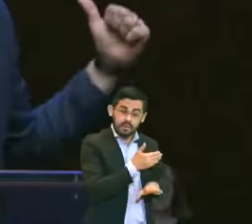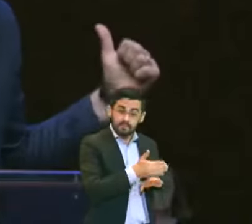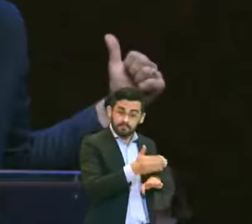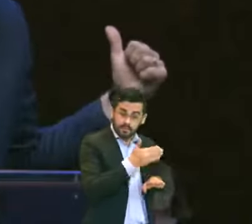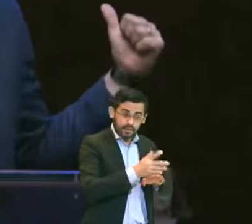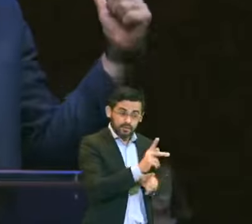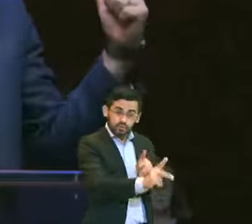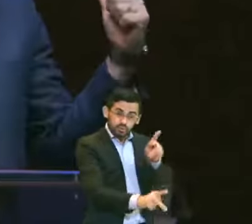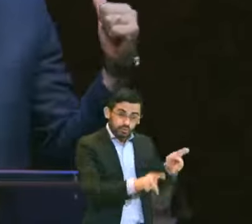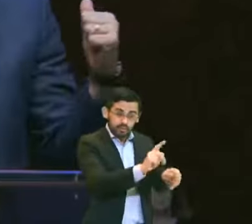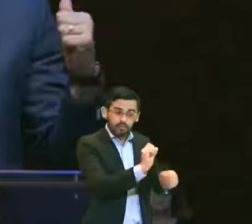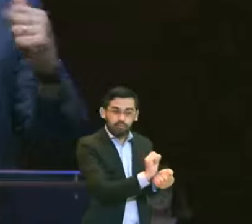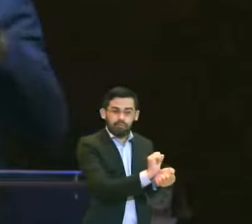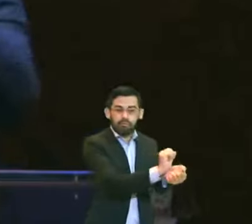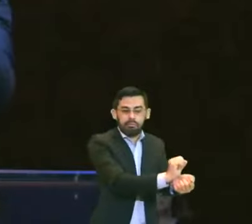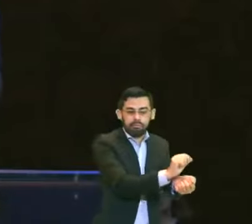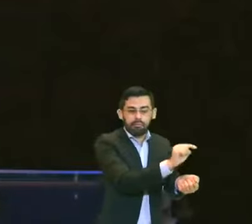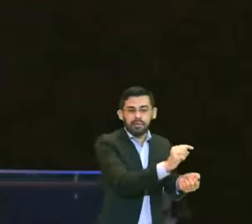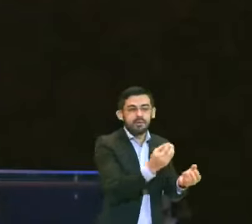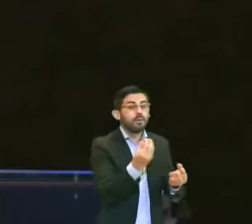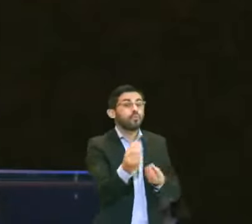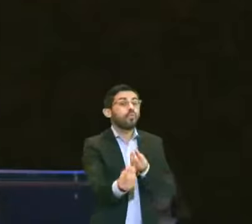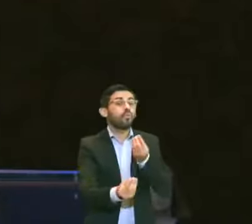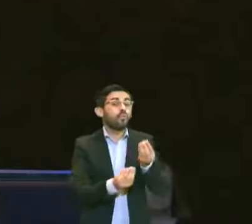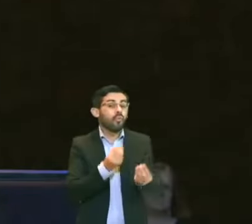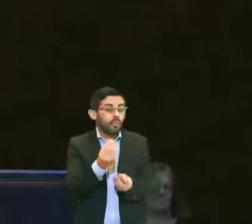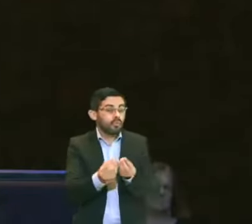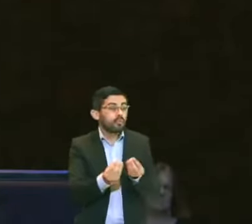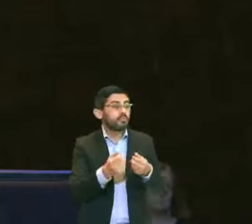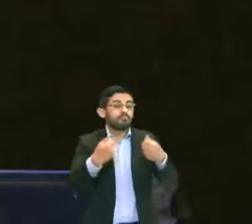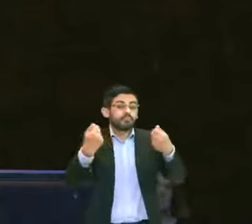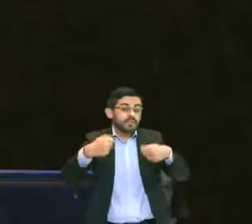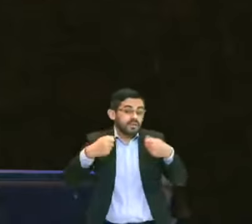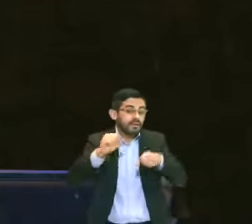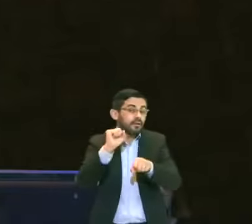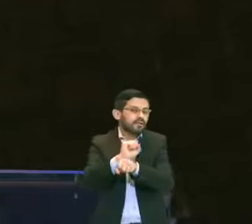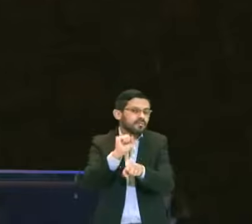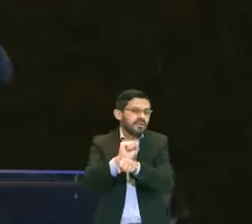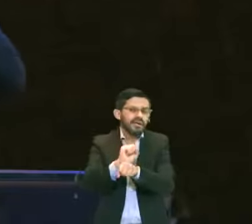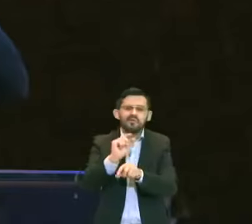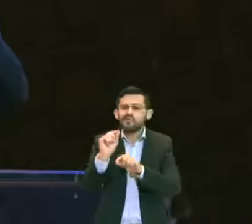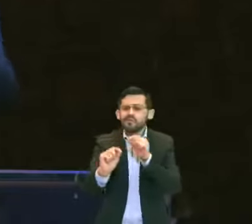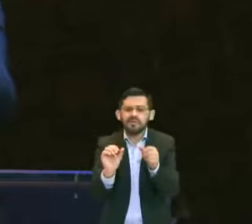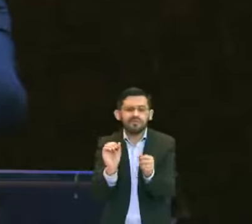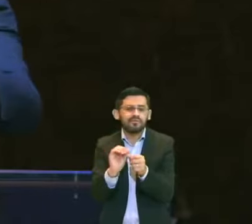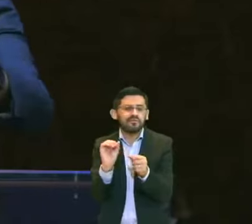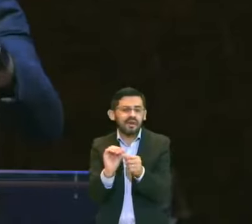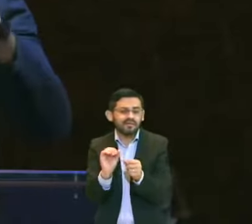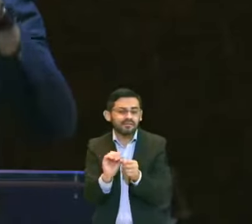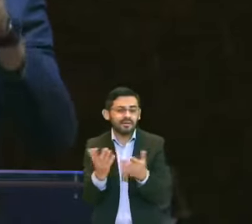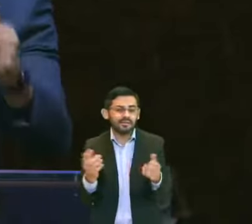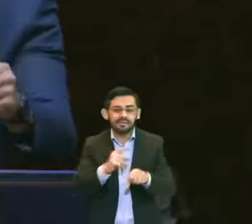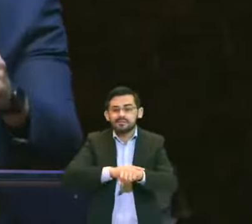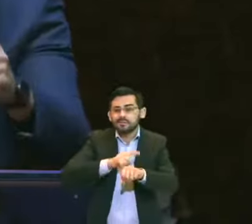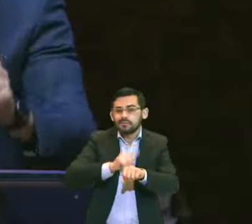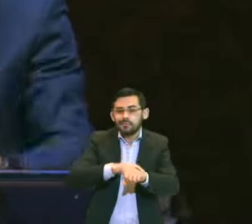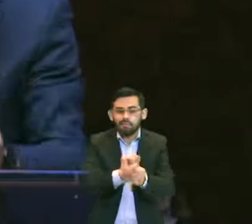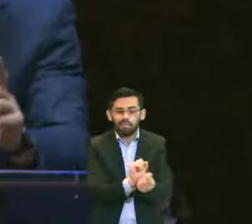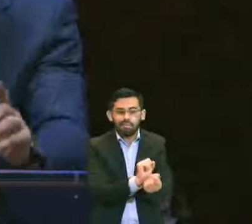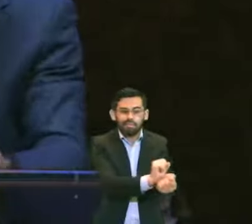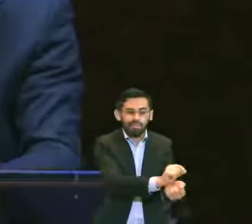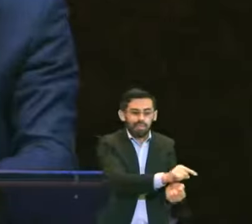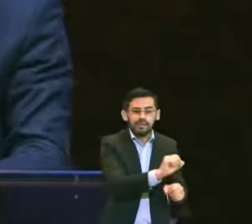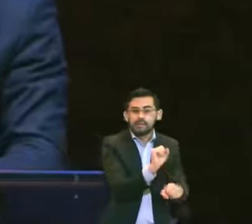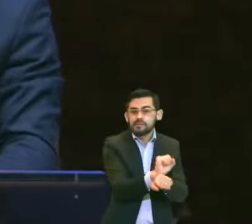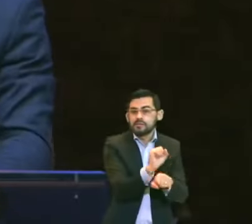povo que estava no exílio, de como eles deveriam esperar, o que eles deveriam fazer nesse tempo